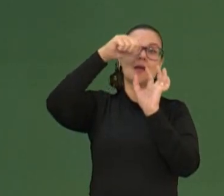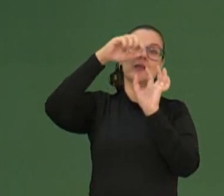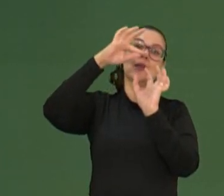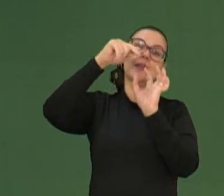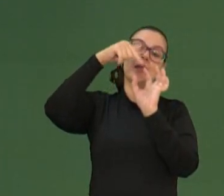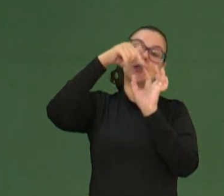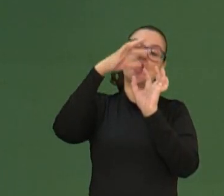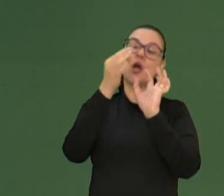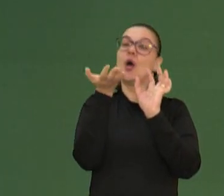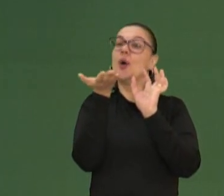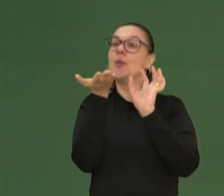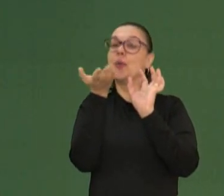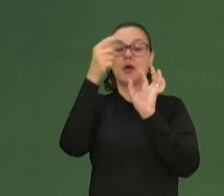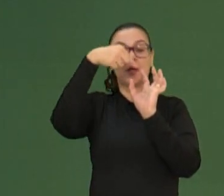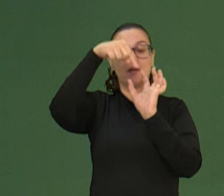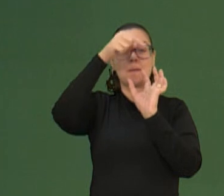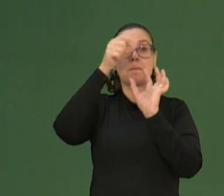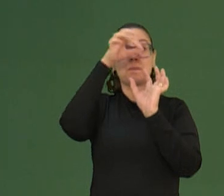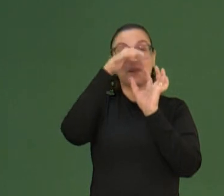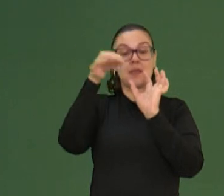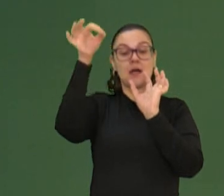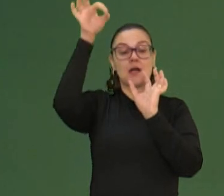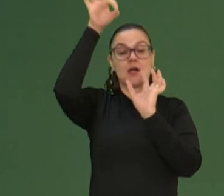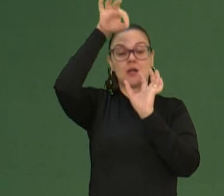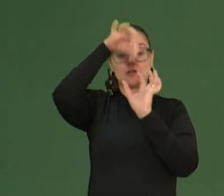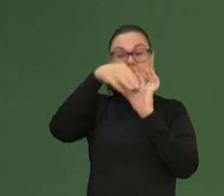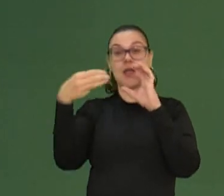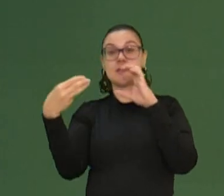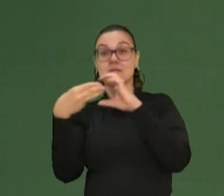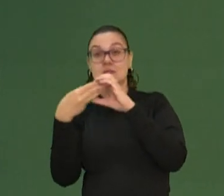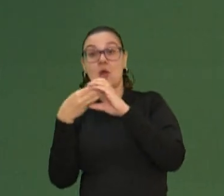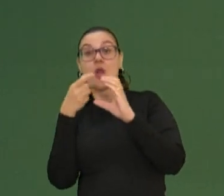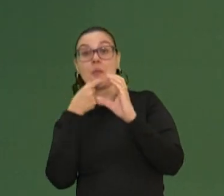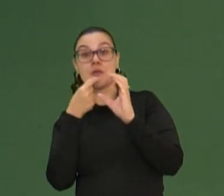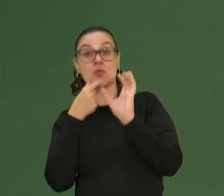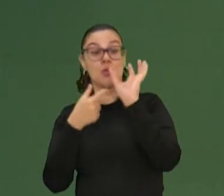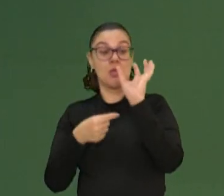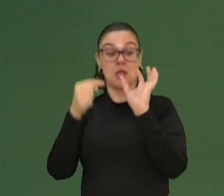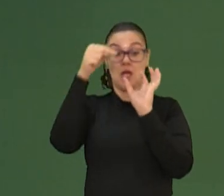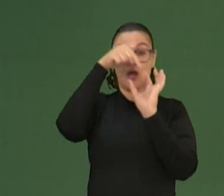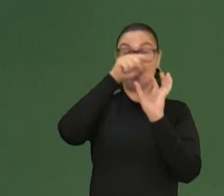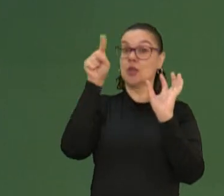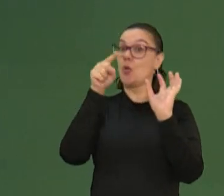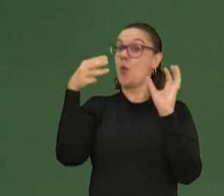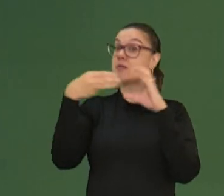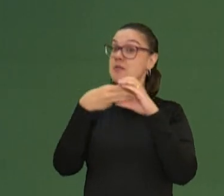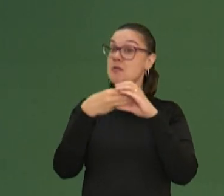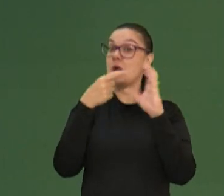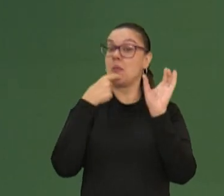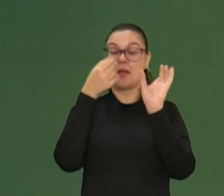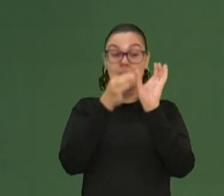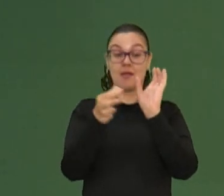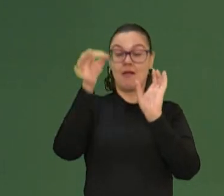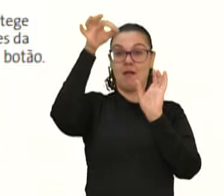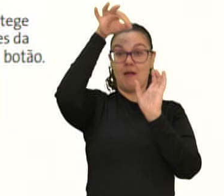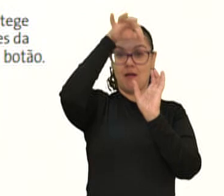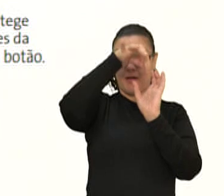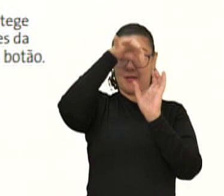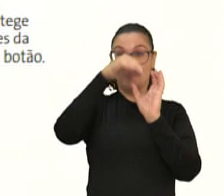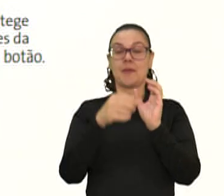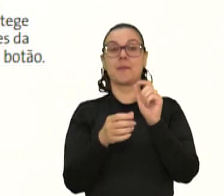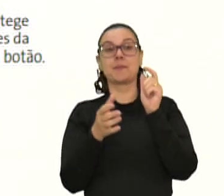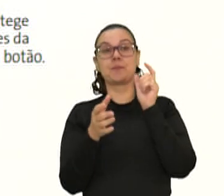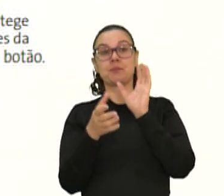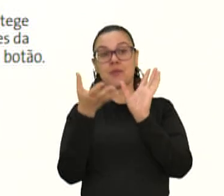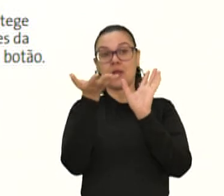pólen. E o grão de pólen carrega as células masculinas. Ele não é a célula masculina, ele carrega. O grão